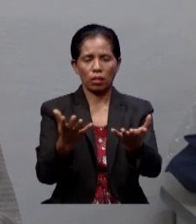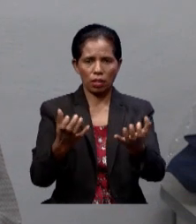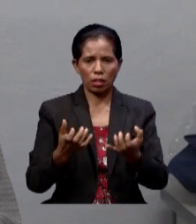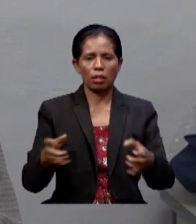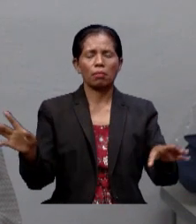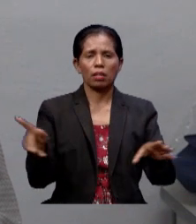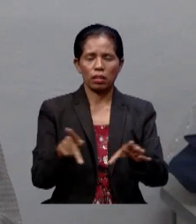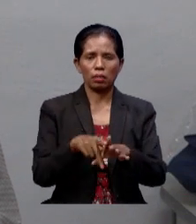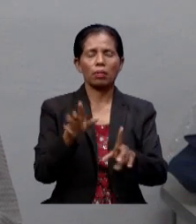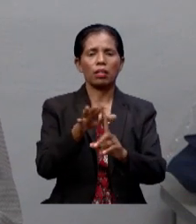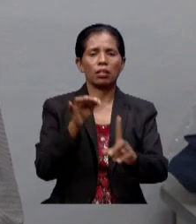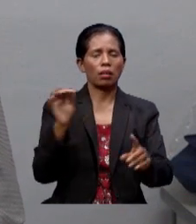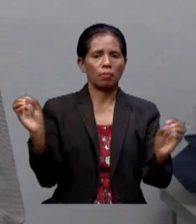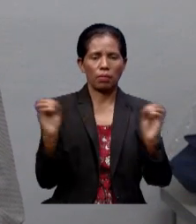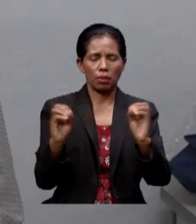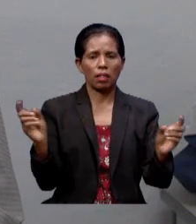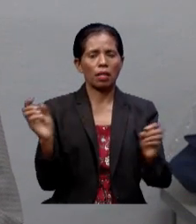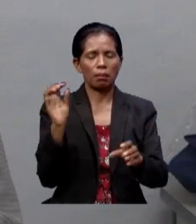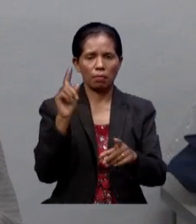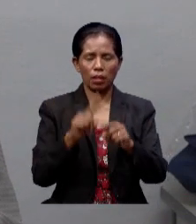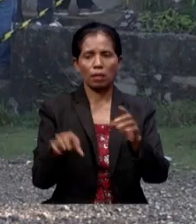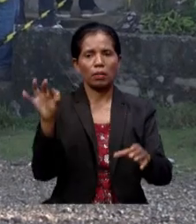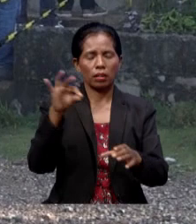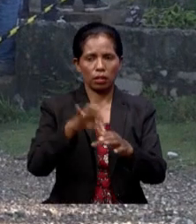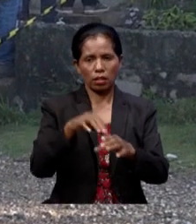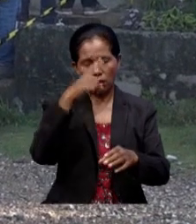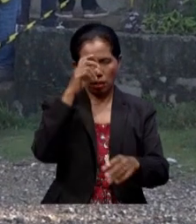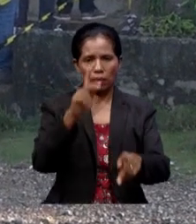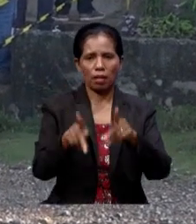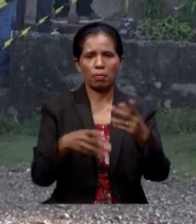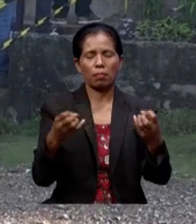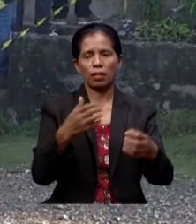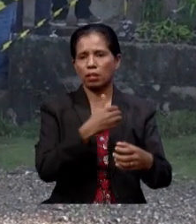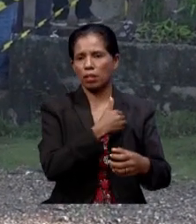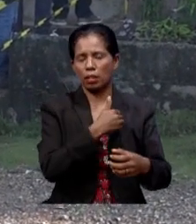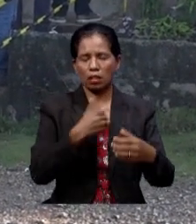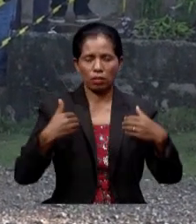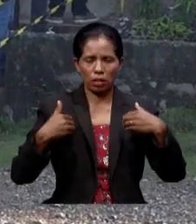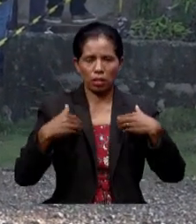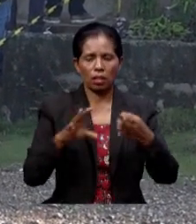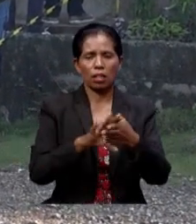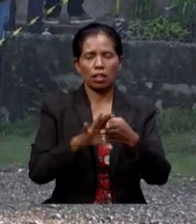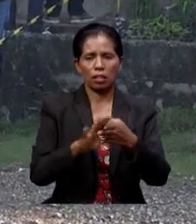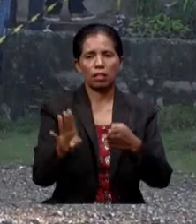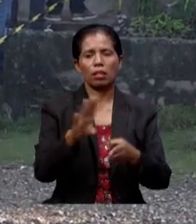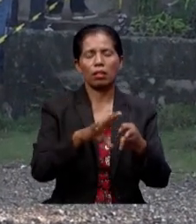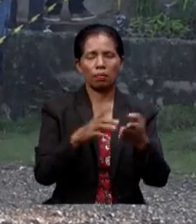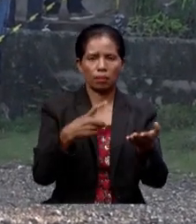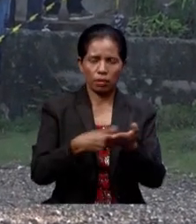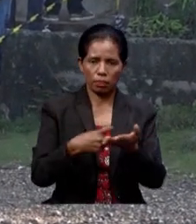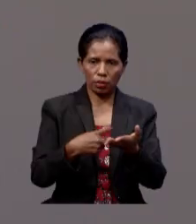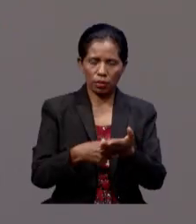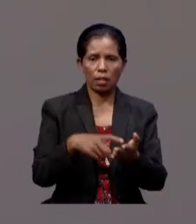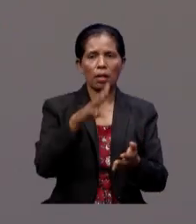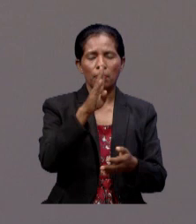participa e eleição, mas ela consegue participar, também se dá barak, se dá o documento oficial tolo, anexa um passaporte, bilhete